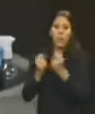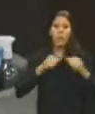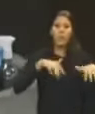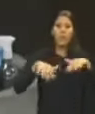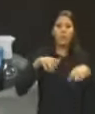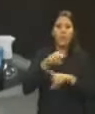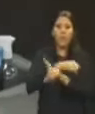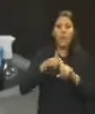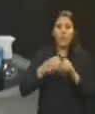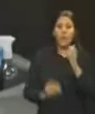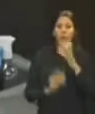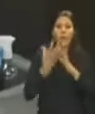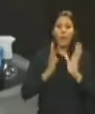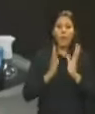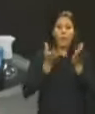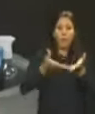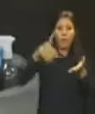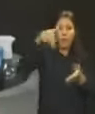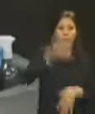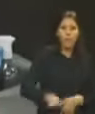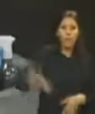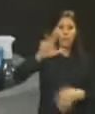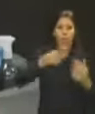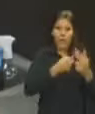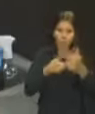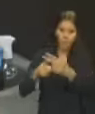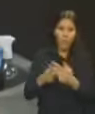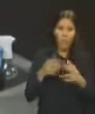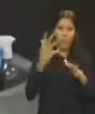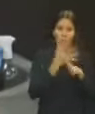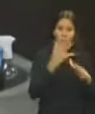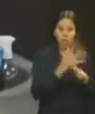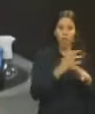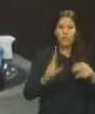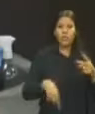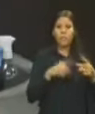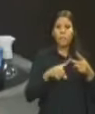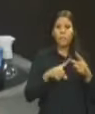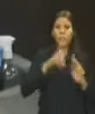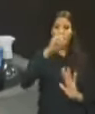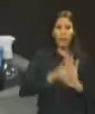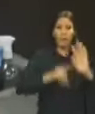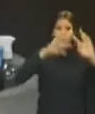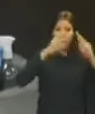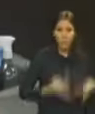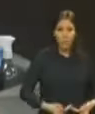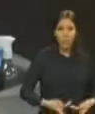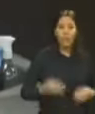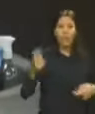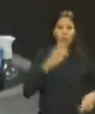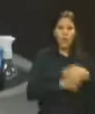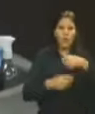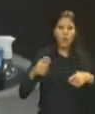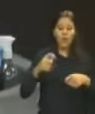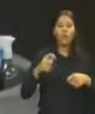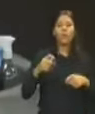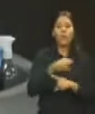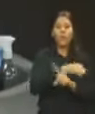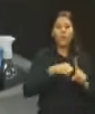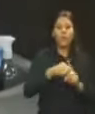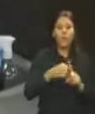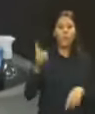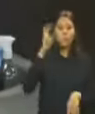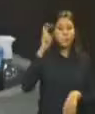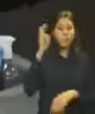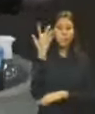Fórum Nacional da Reforma Urbana, a Plataforma de Direitos Humanos, Econômicos, Sociais, Culturais e Ambientais, o Conselho Nacional de